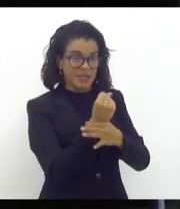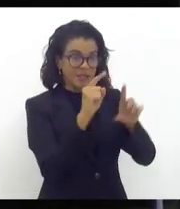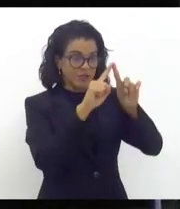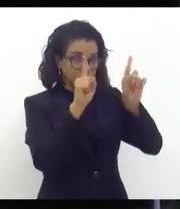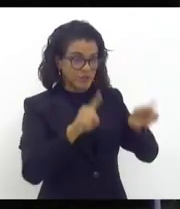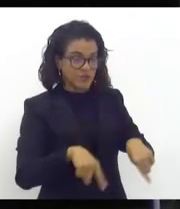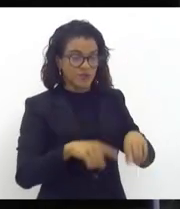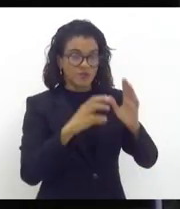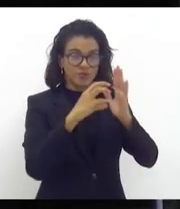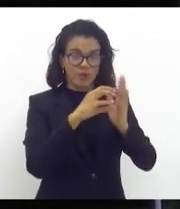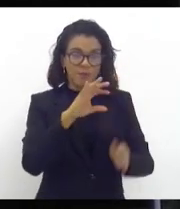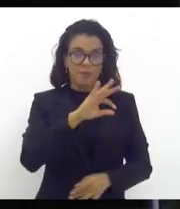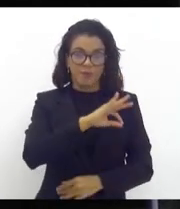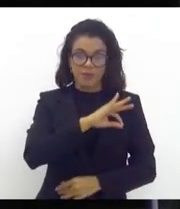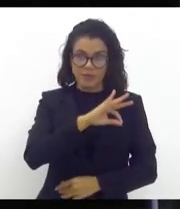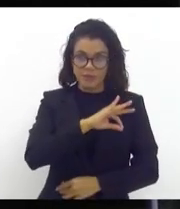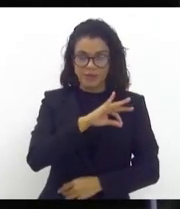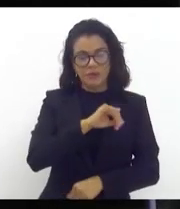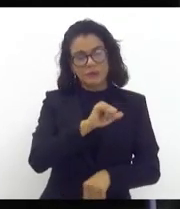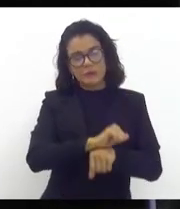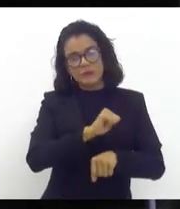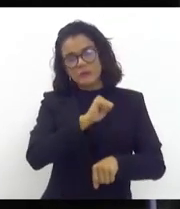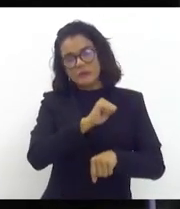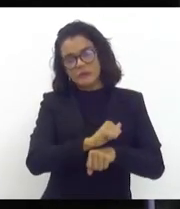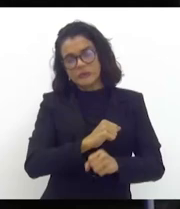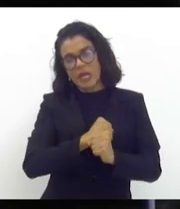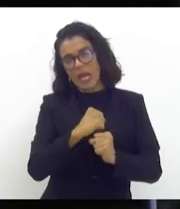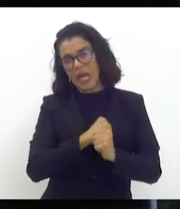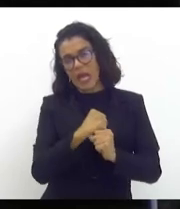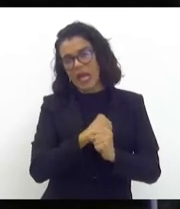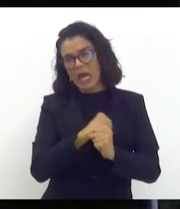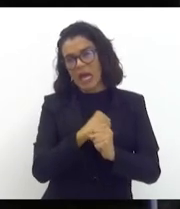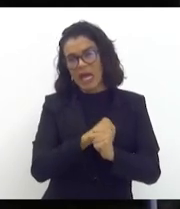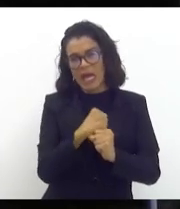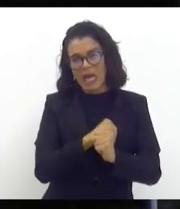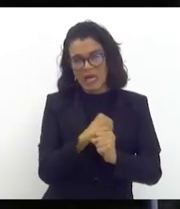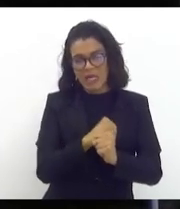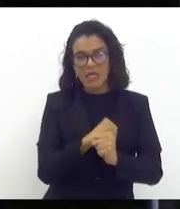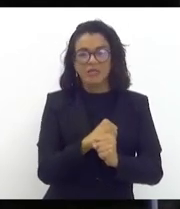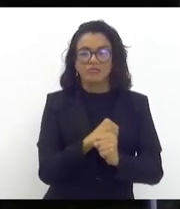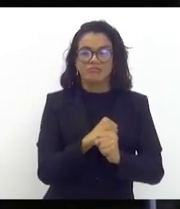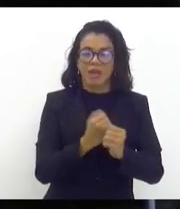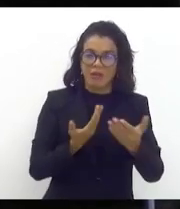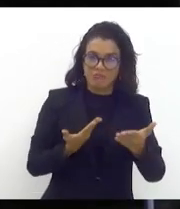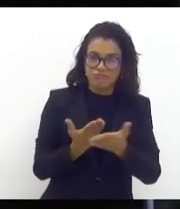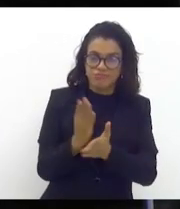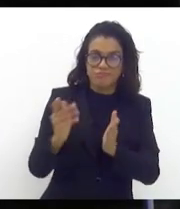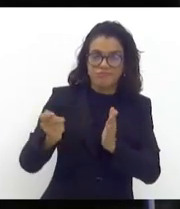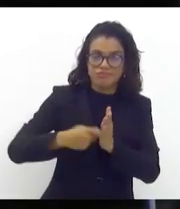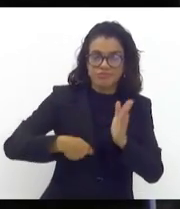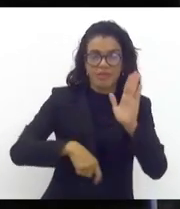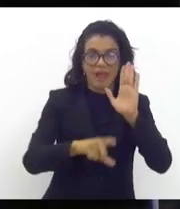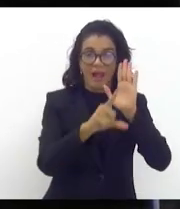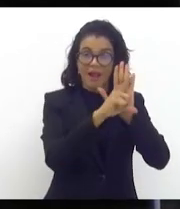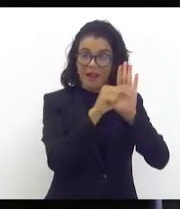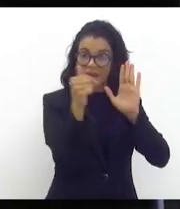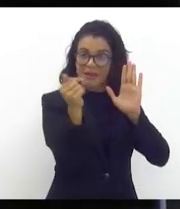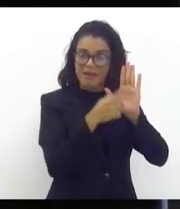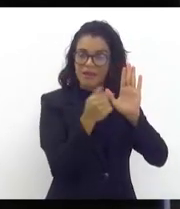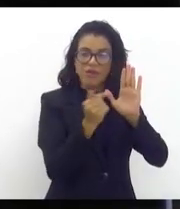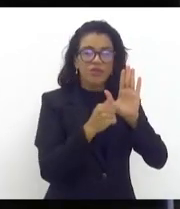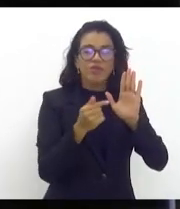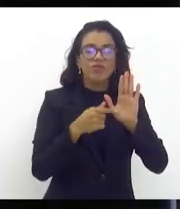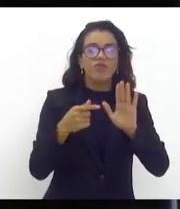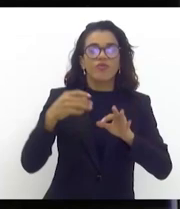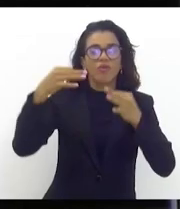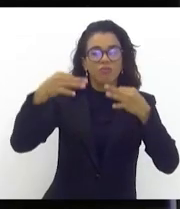servidores policiais que esperaram tantos anos pela lei orgânica não serão convalidados